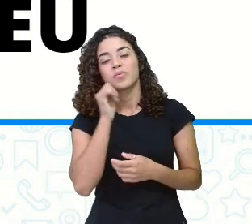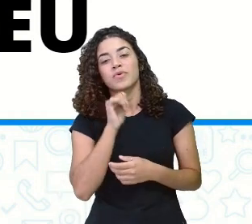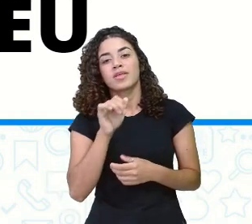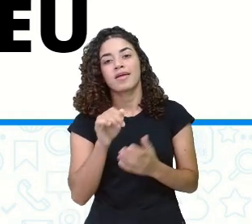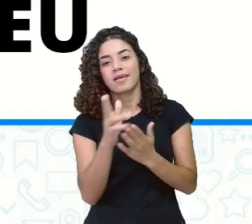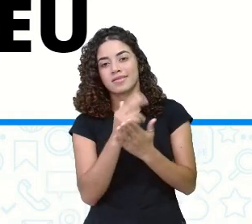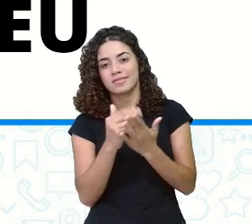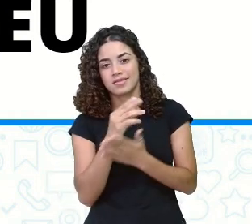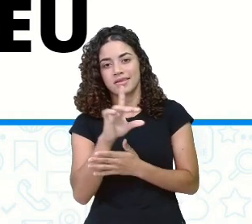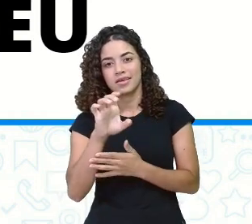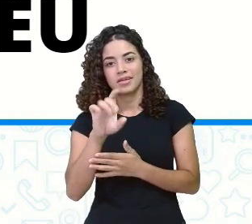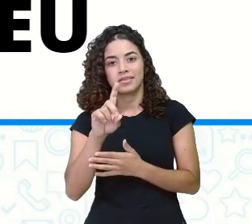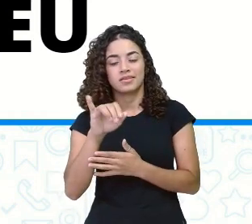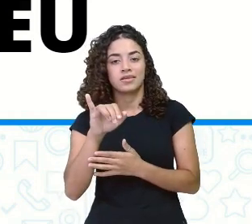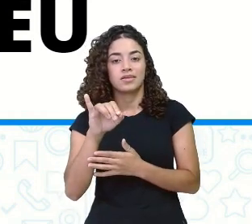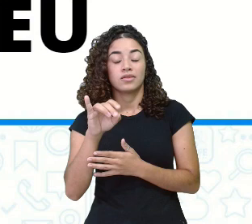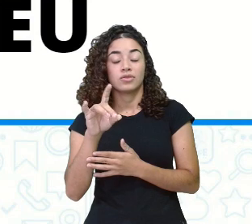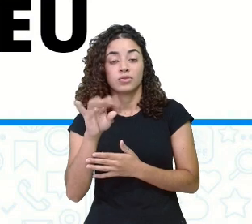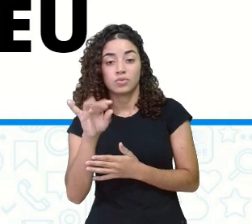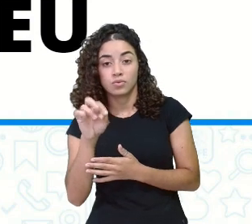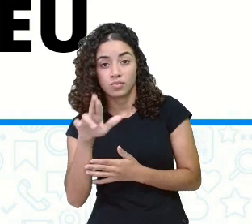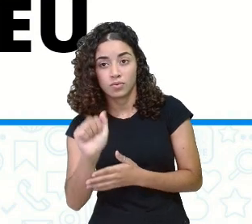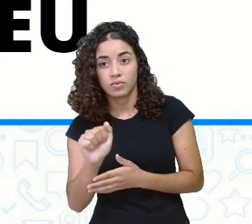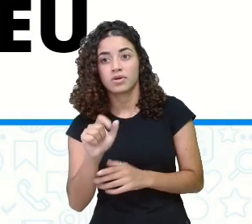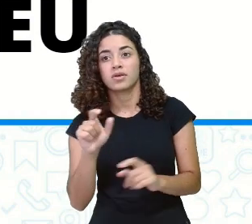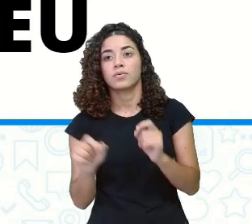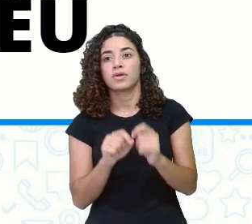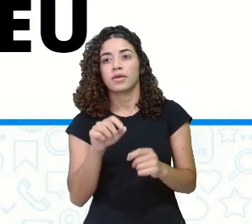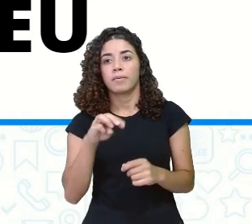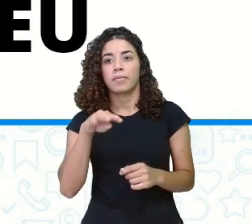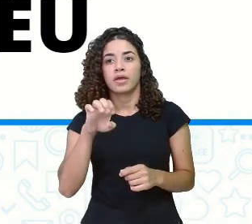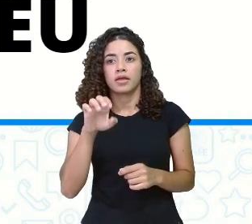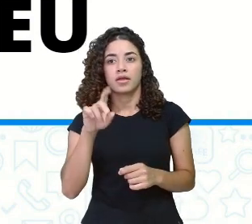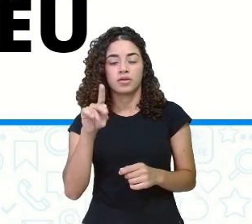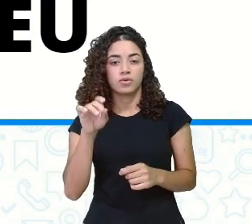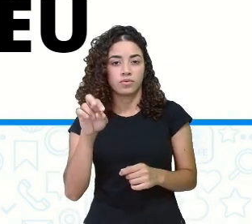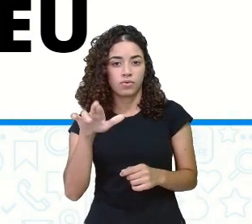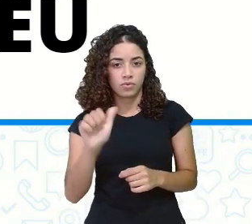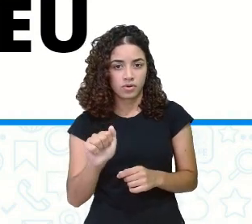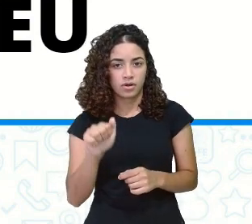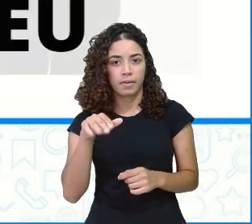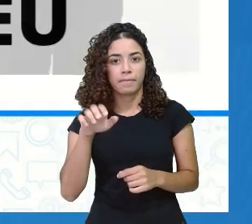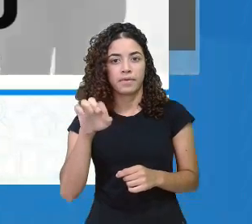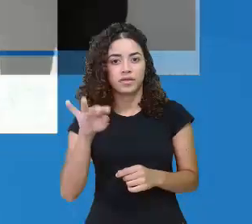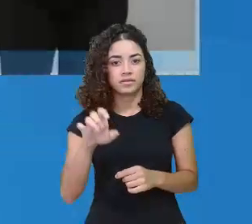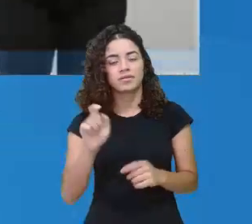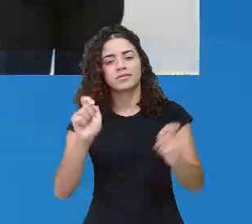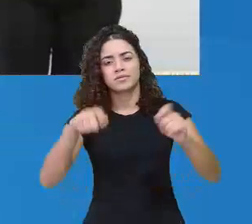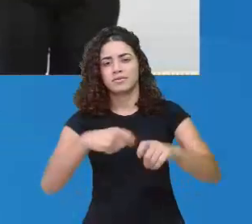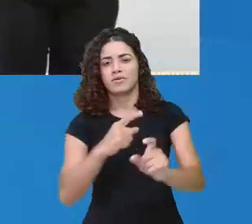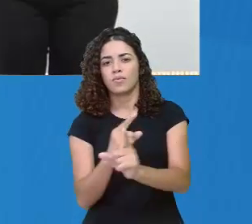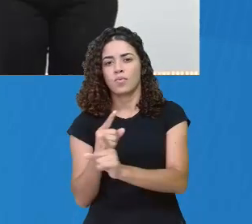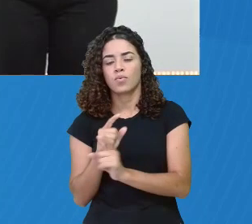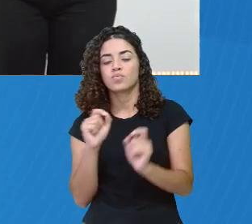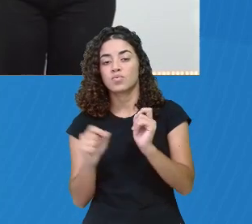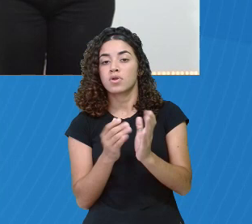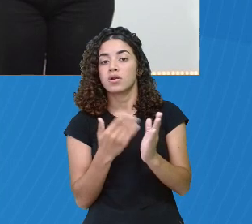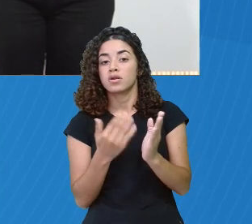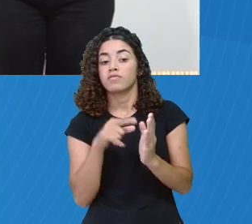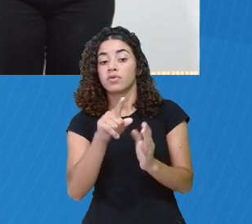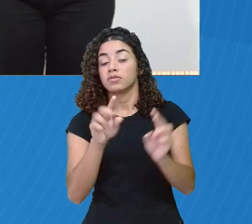editora Melhoramente. Você pode encontrar esse livro lá na árvore do livro, gente. Coloca